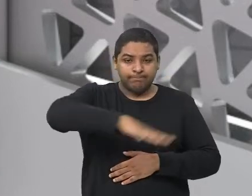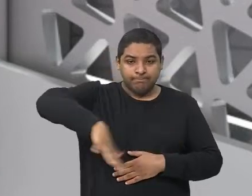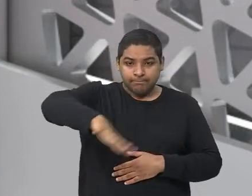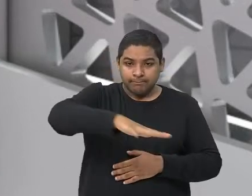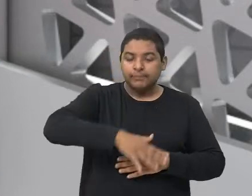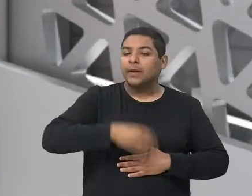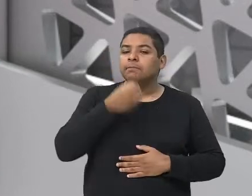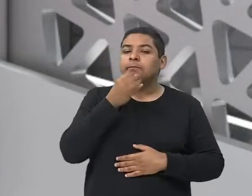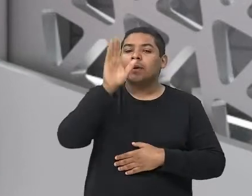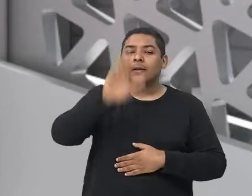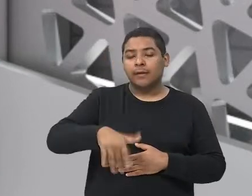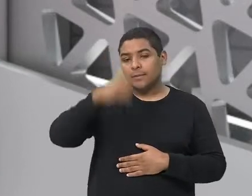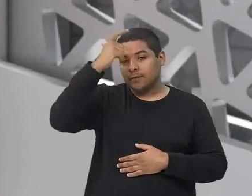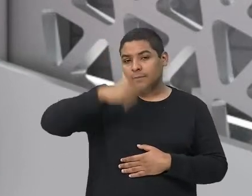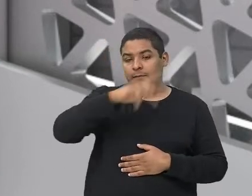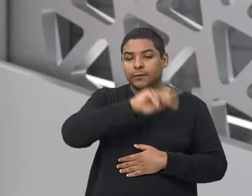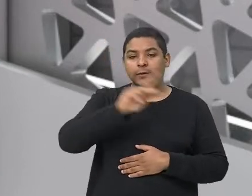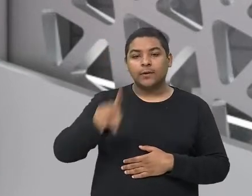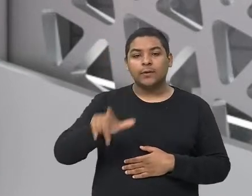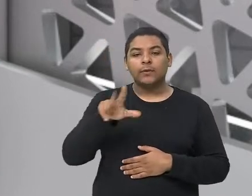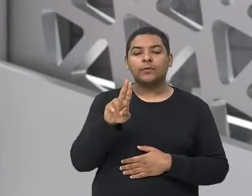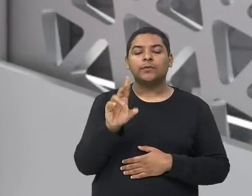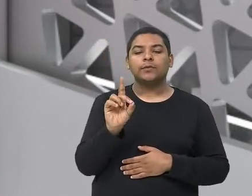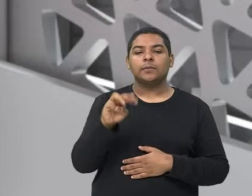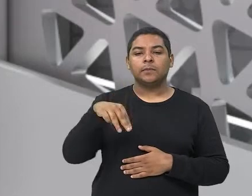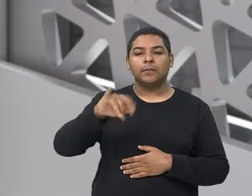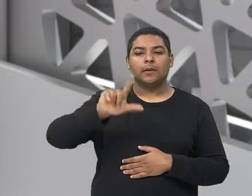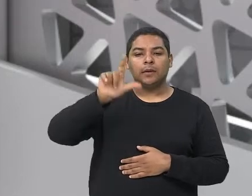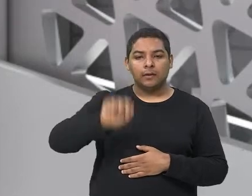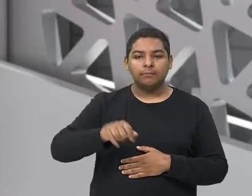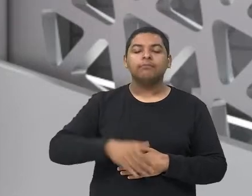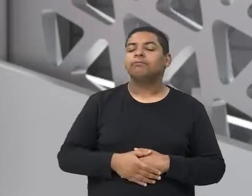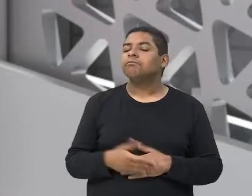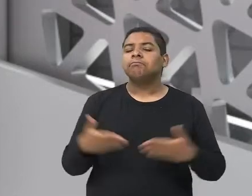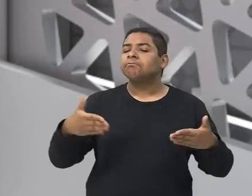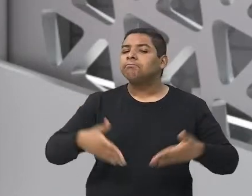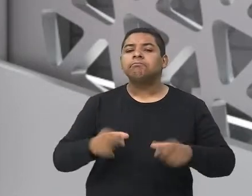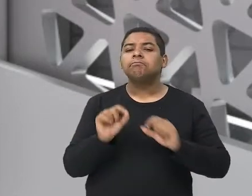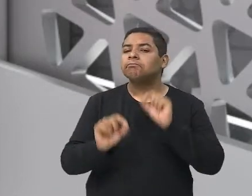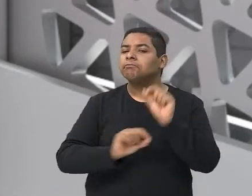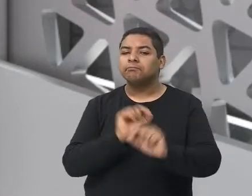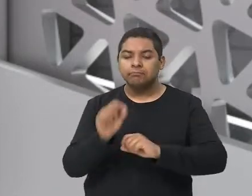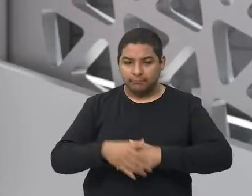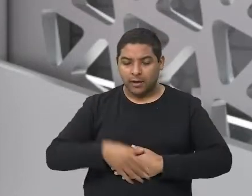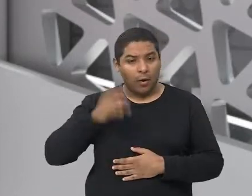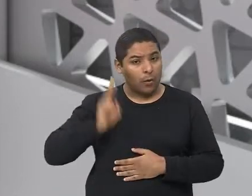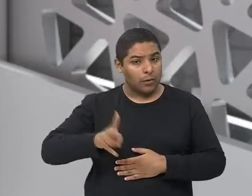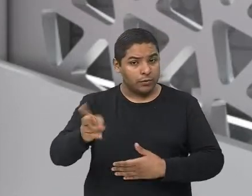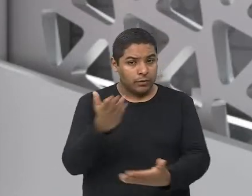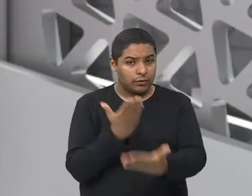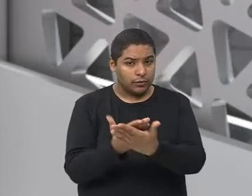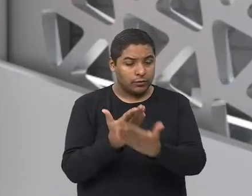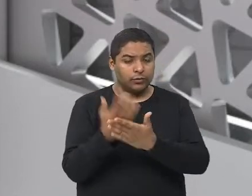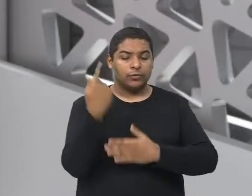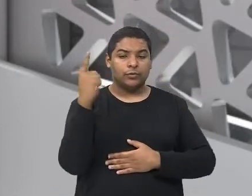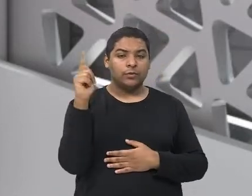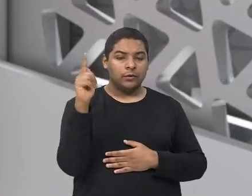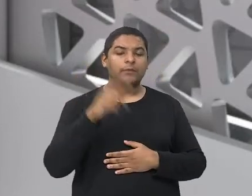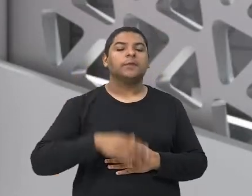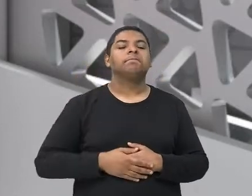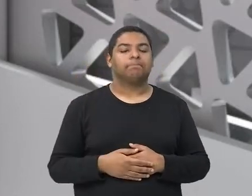Boa tarde, eu sou a professora Ludmila Soares. Estamos aqui para continuar os nossos estudos de